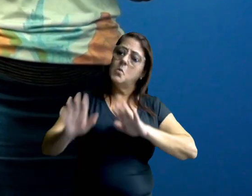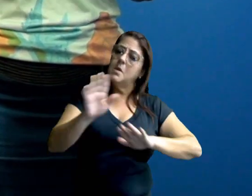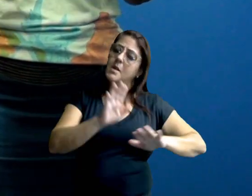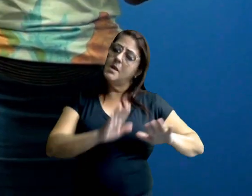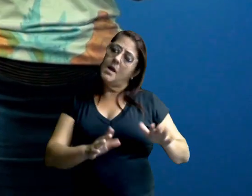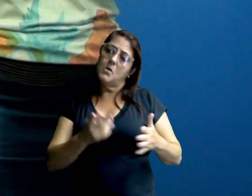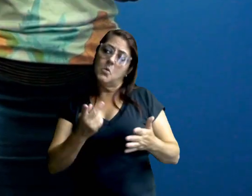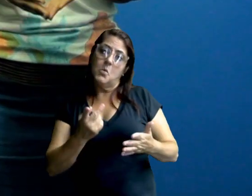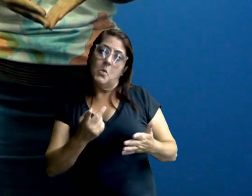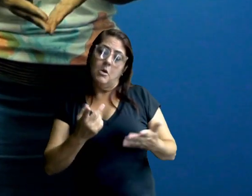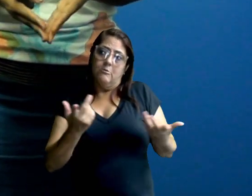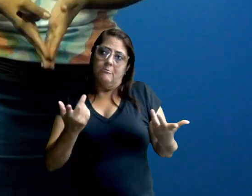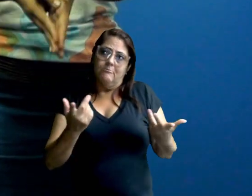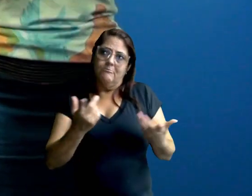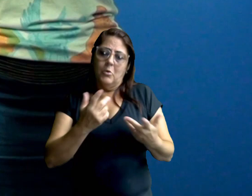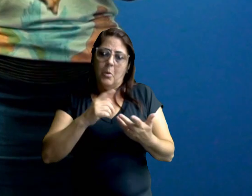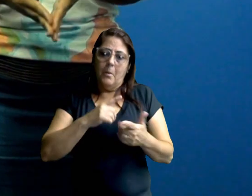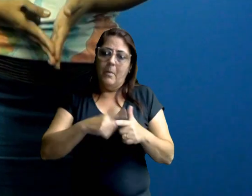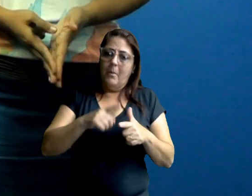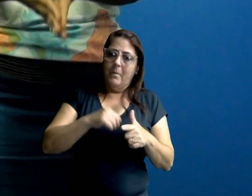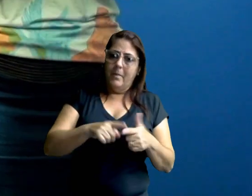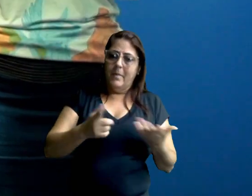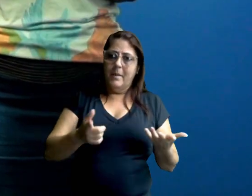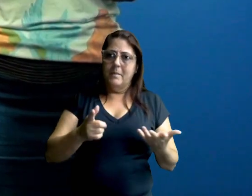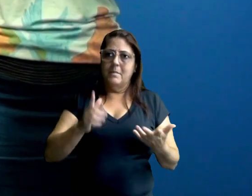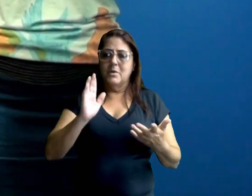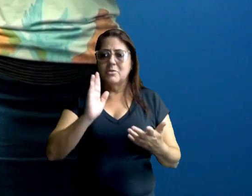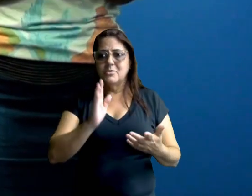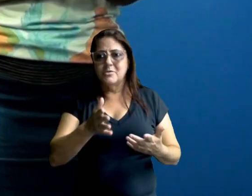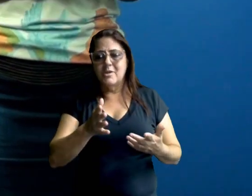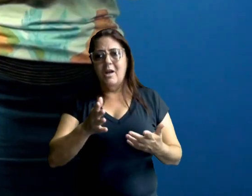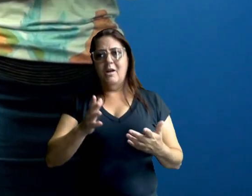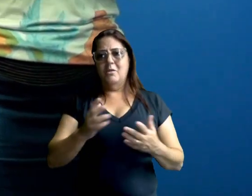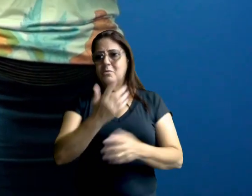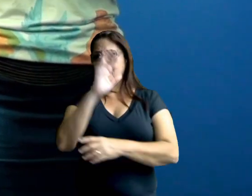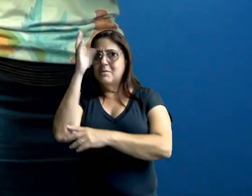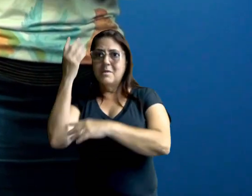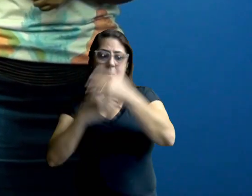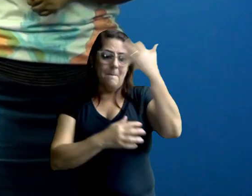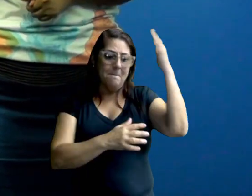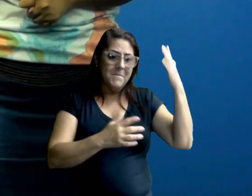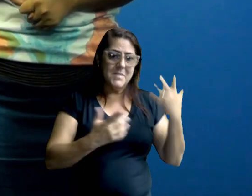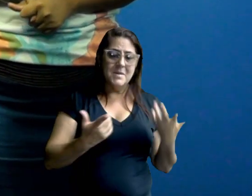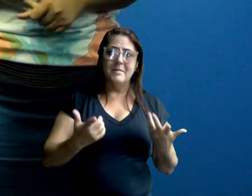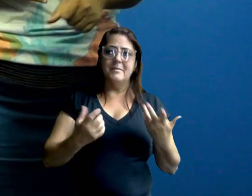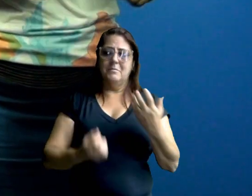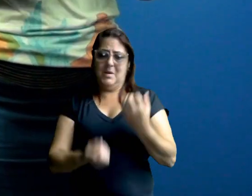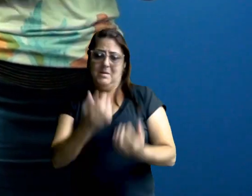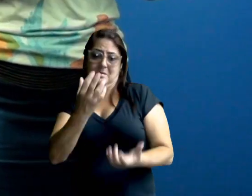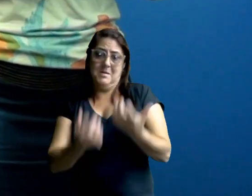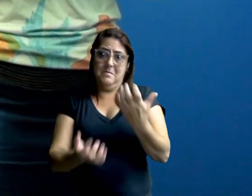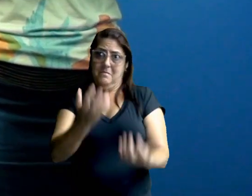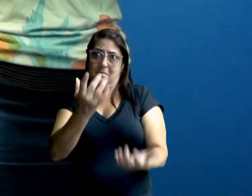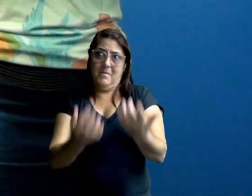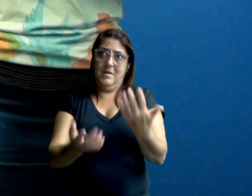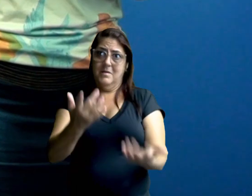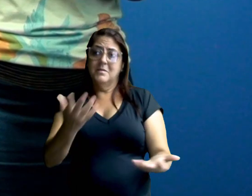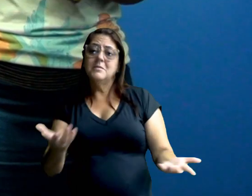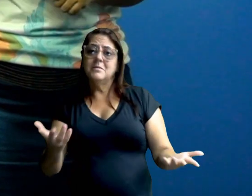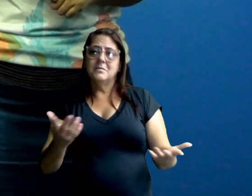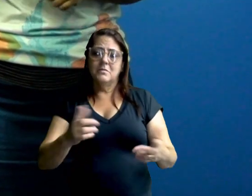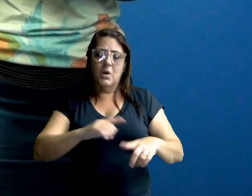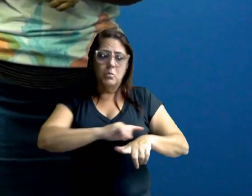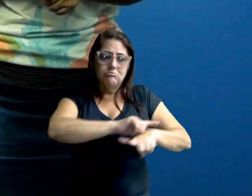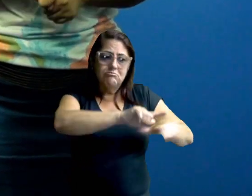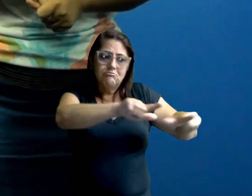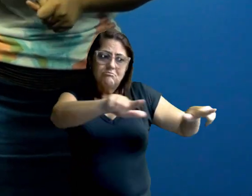essas coisas não venham atingir o meio ambiente. O meio ambiente já está sendo muito prejudicado pelas queimadas, tá? Pelo